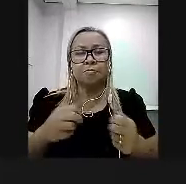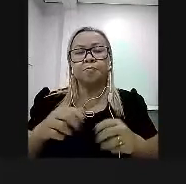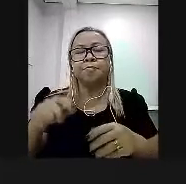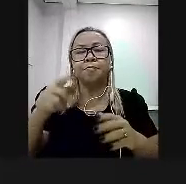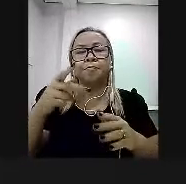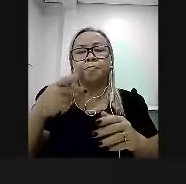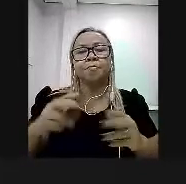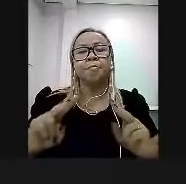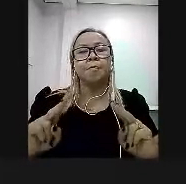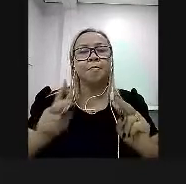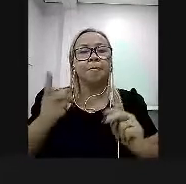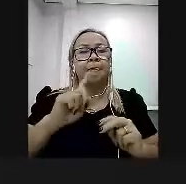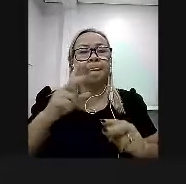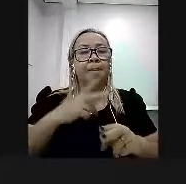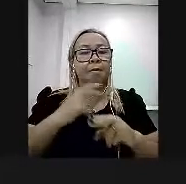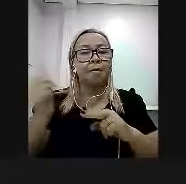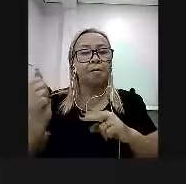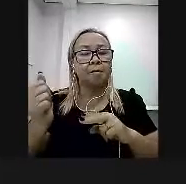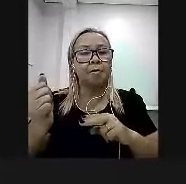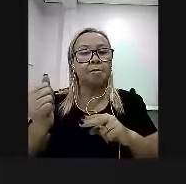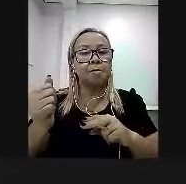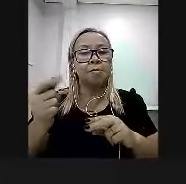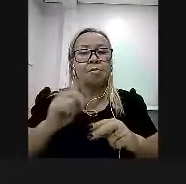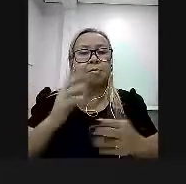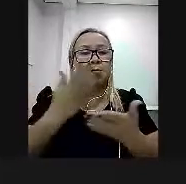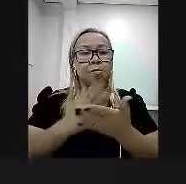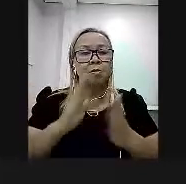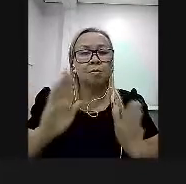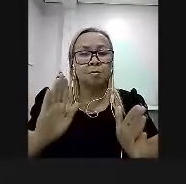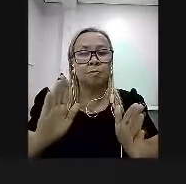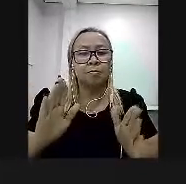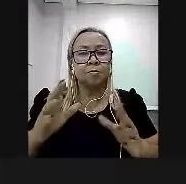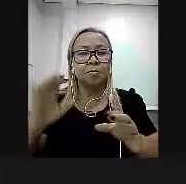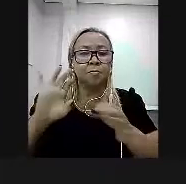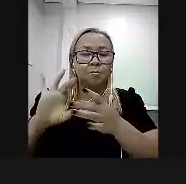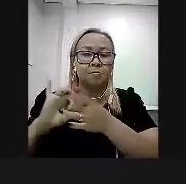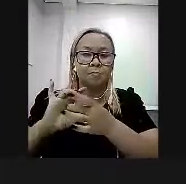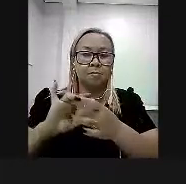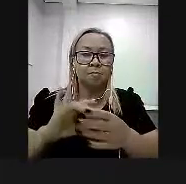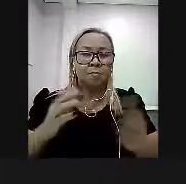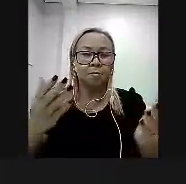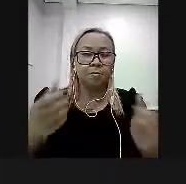não venceu devido ao contexto político que nós nos encontramos hoje.